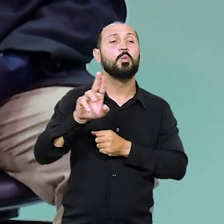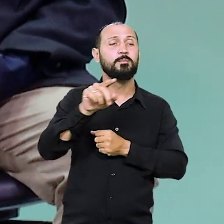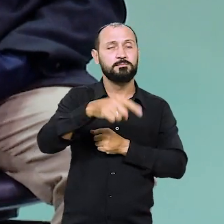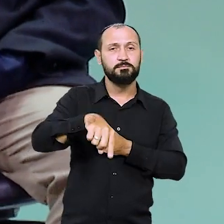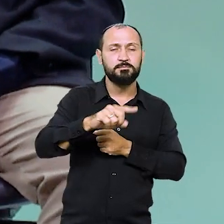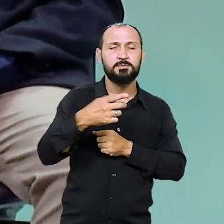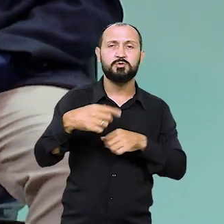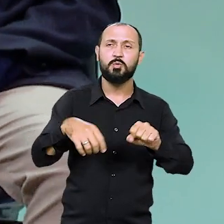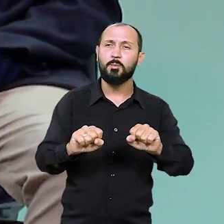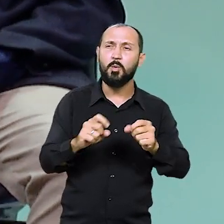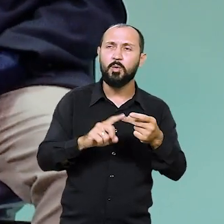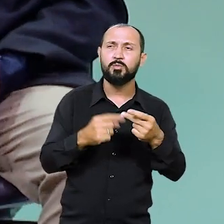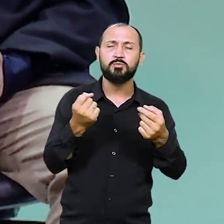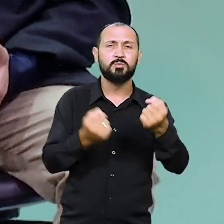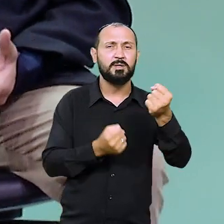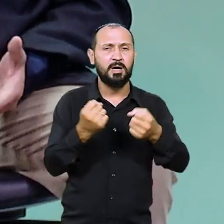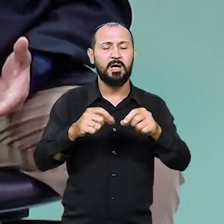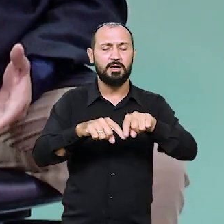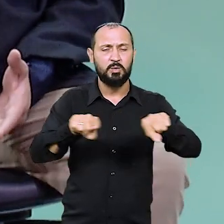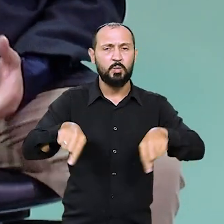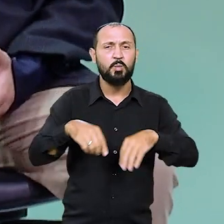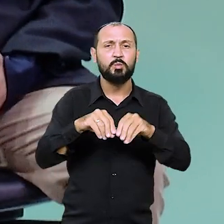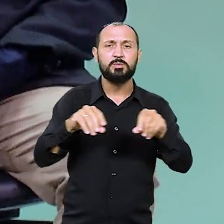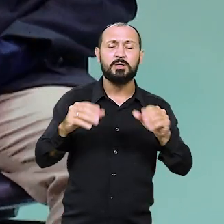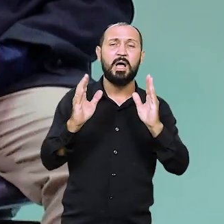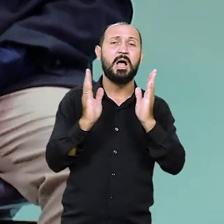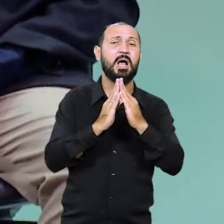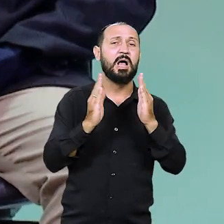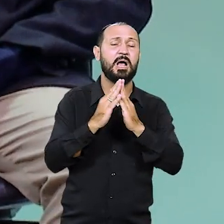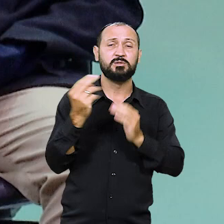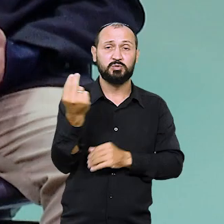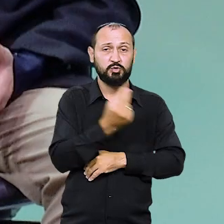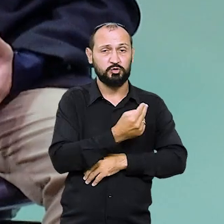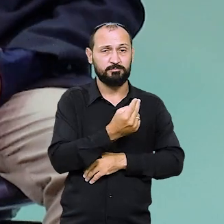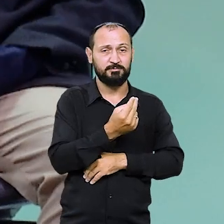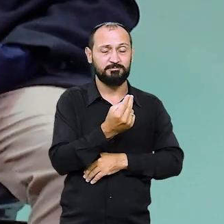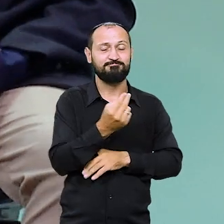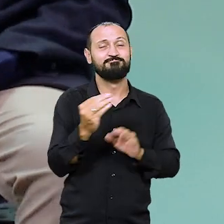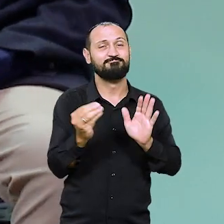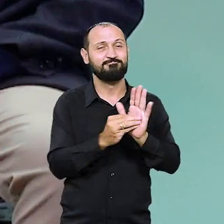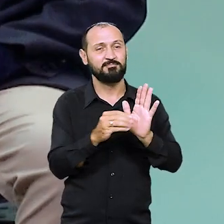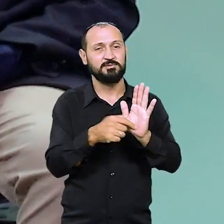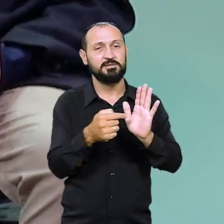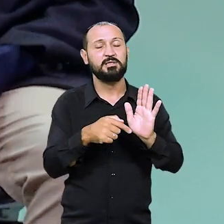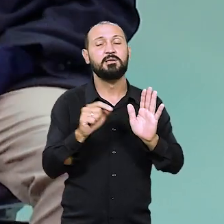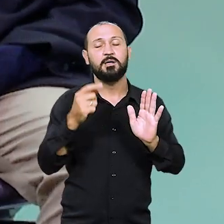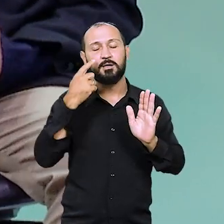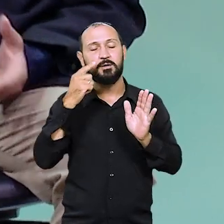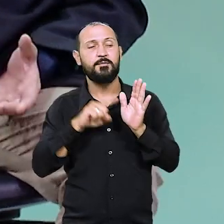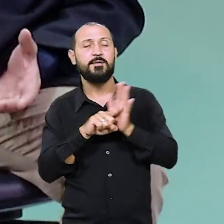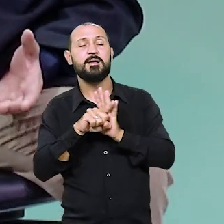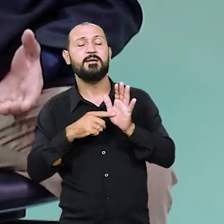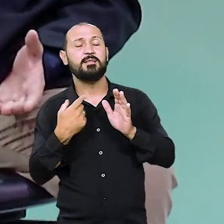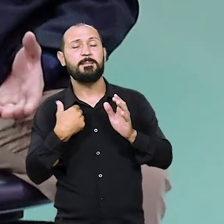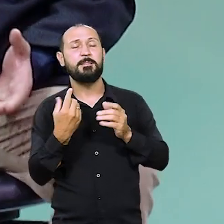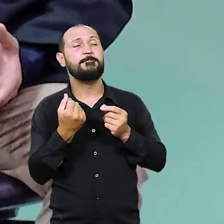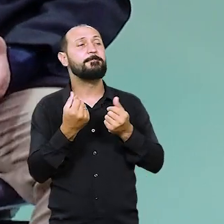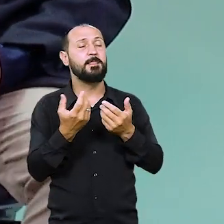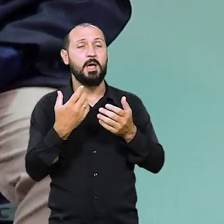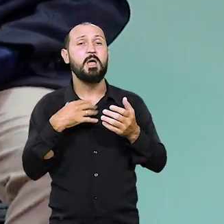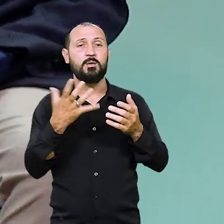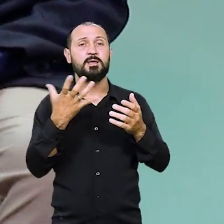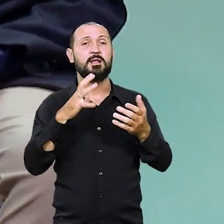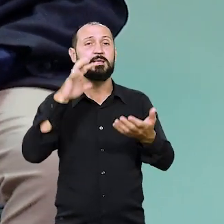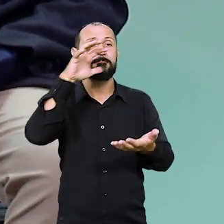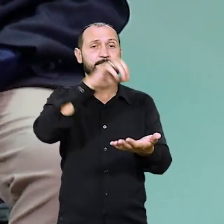o bloqueio, aliás, a pesquisa de bens no nome do devedor. Então, seja uma moto, um carro, um terreno, até uma casa que esteja no nome